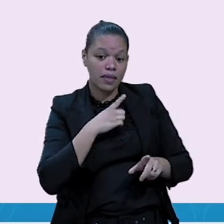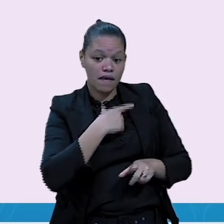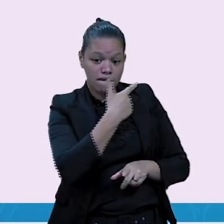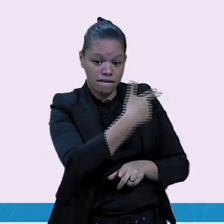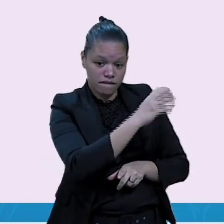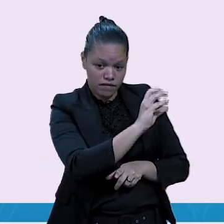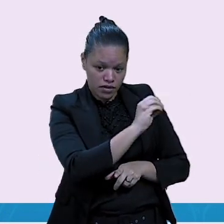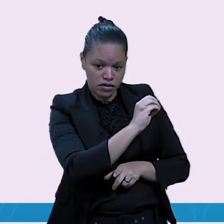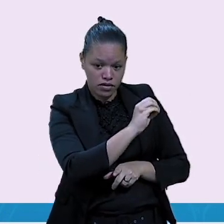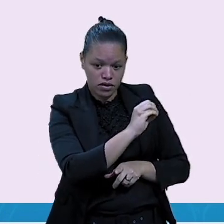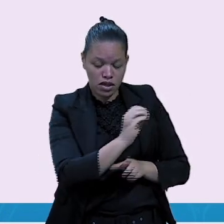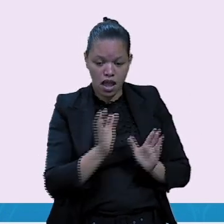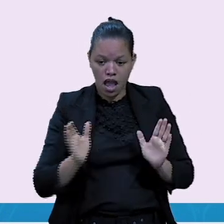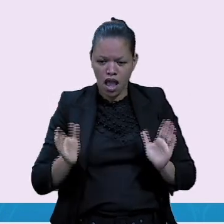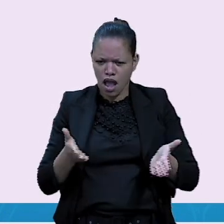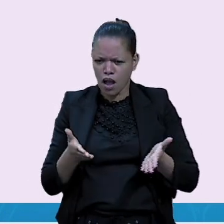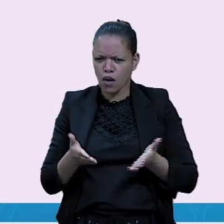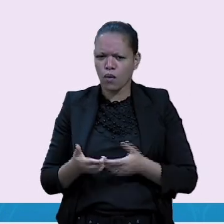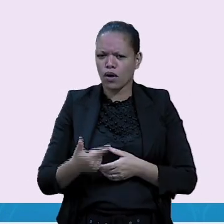mais 20.